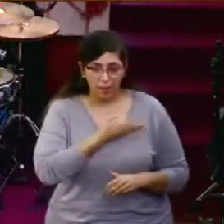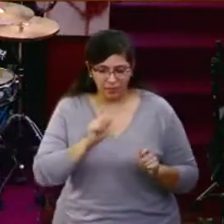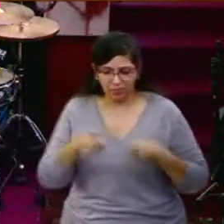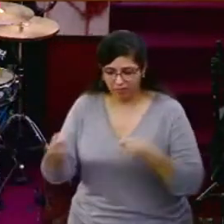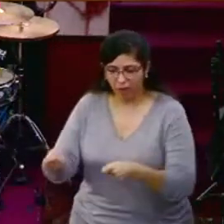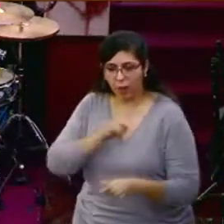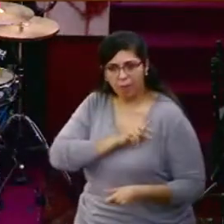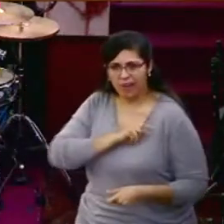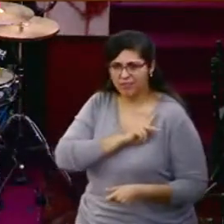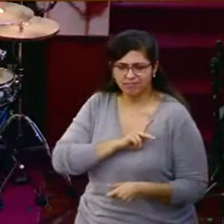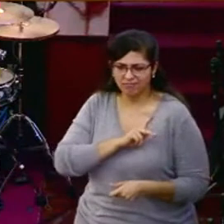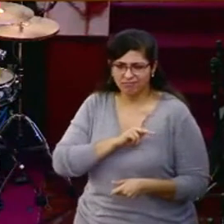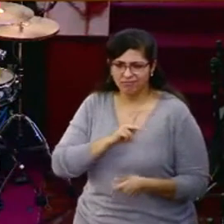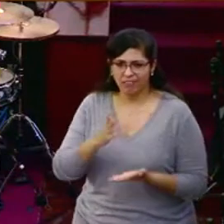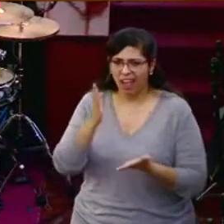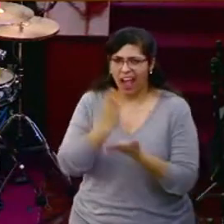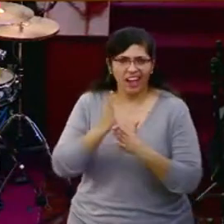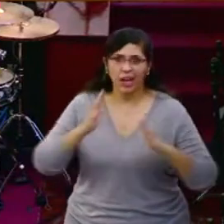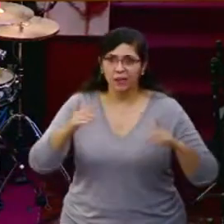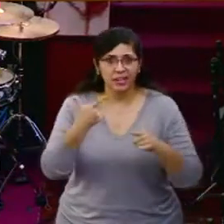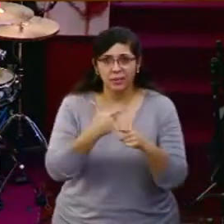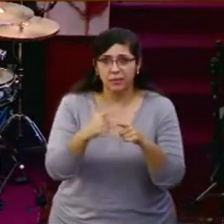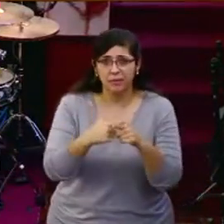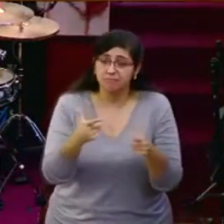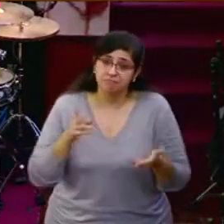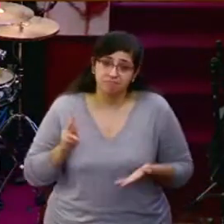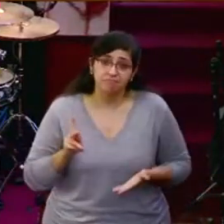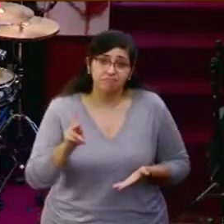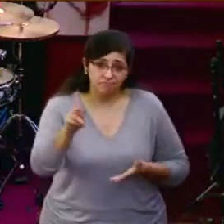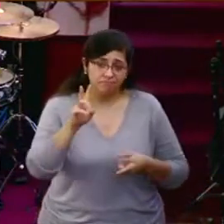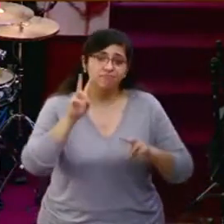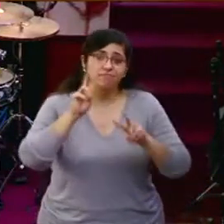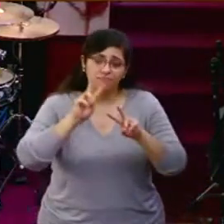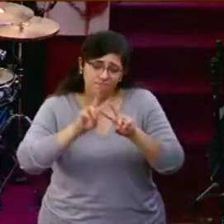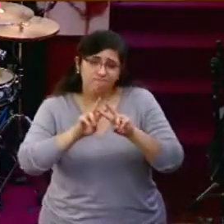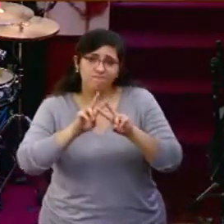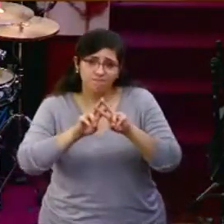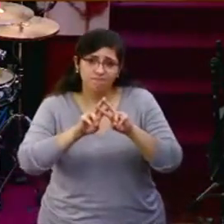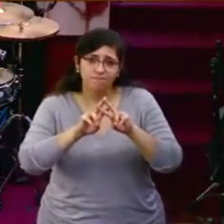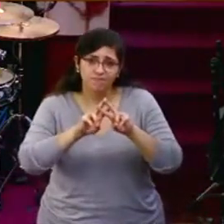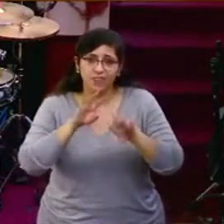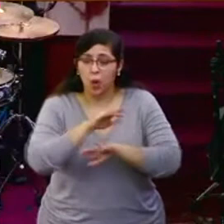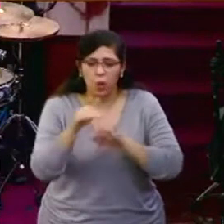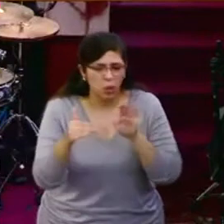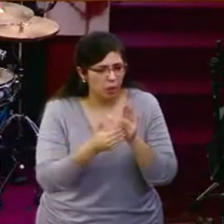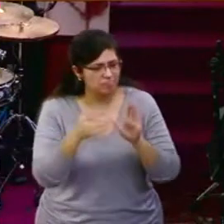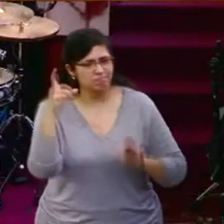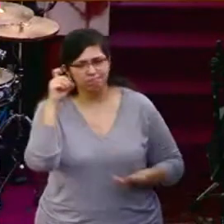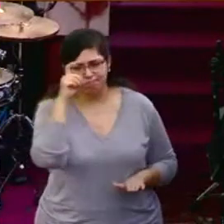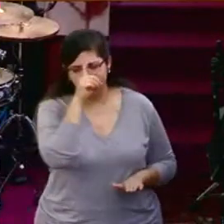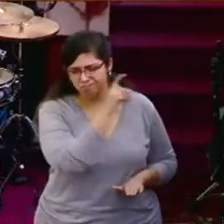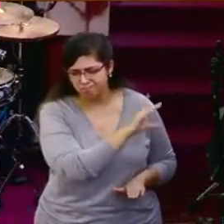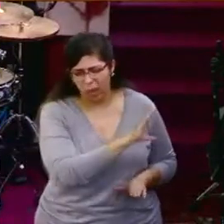paulo não resolverem os problemas de paulo ele continuou preso ele continua com todas as suas dificuldades